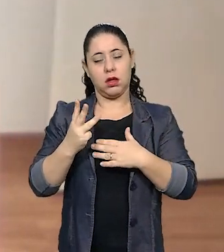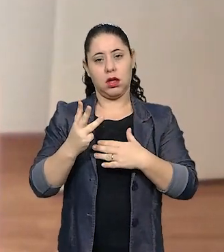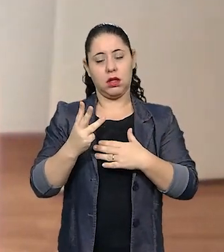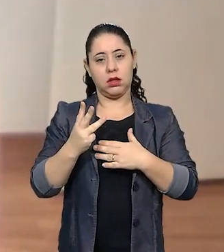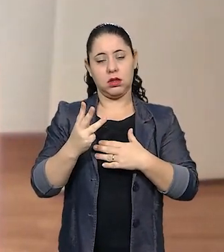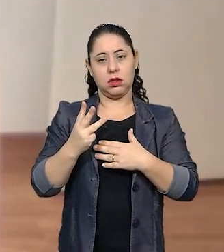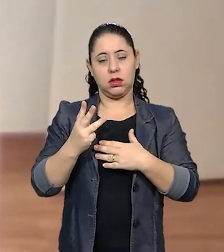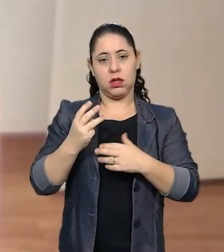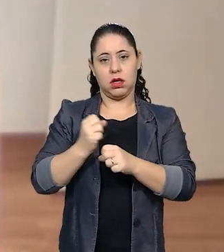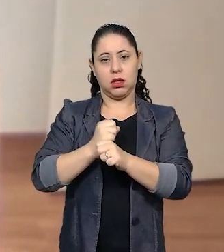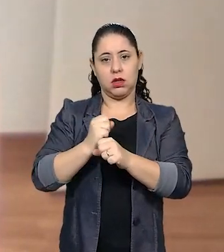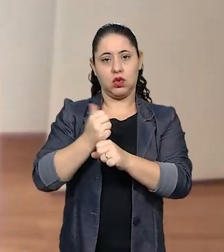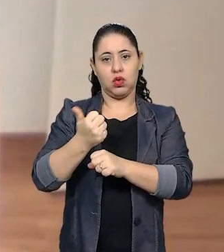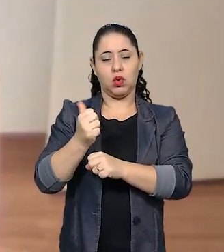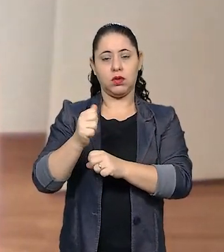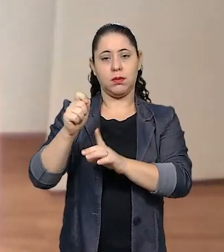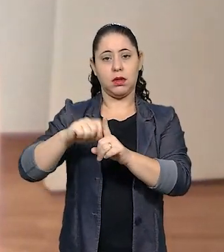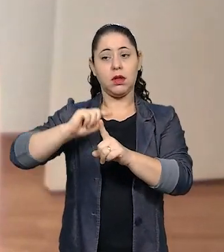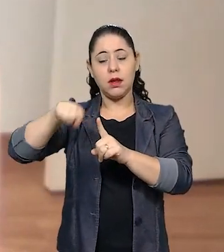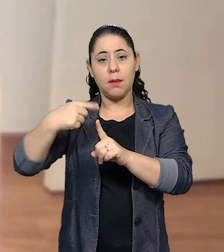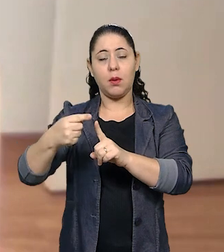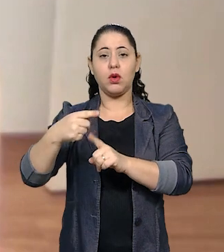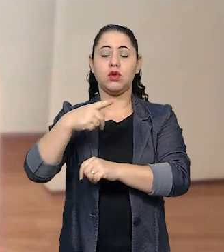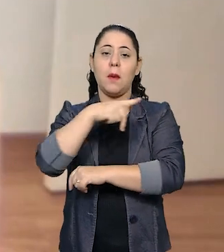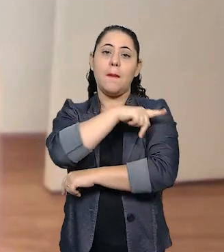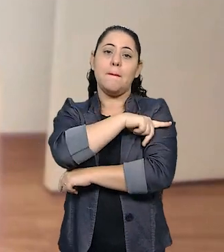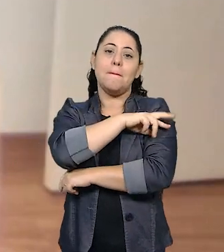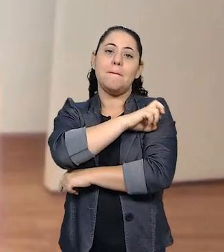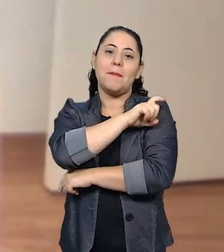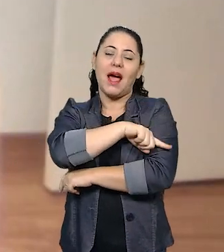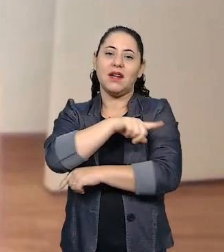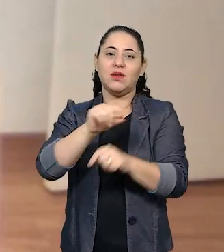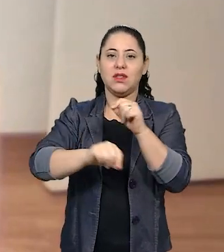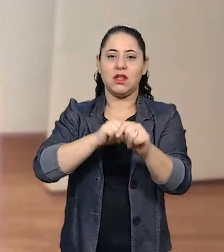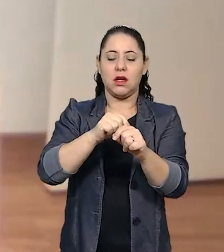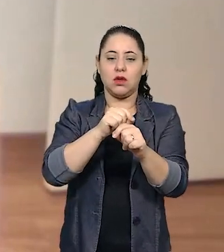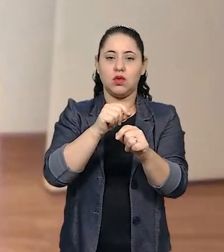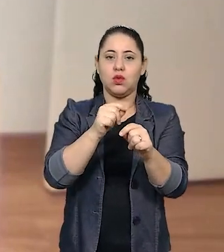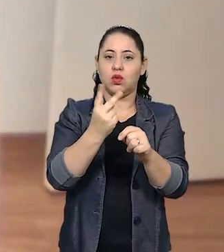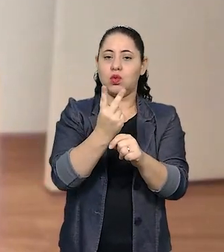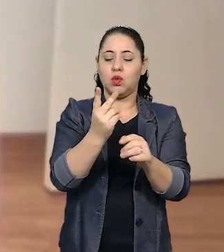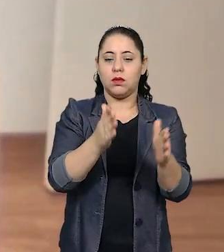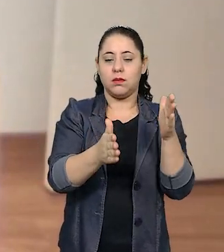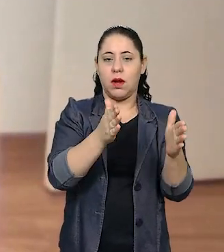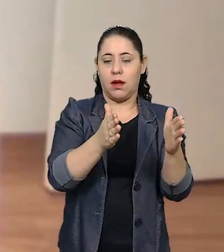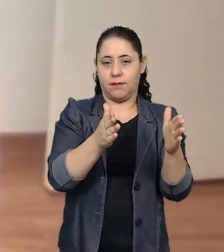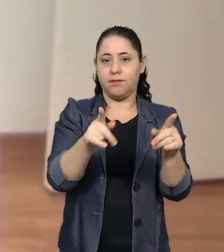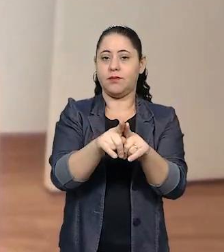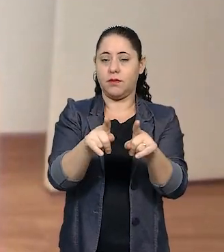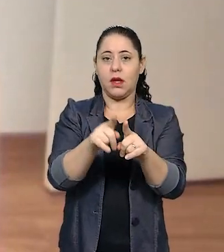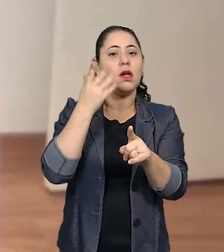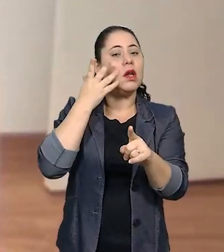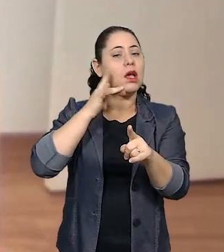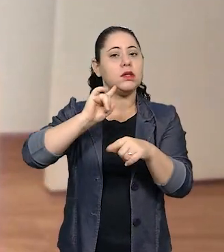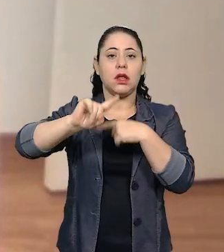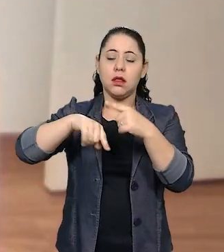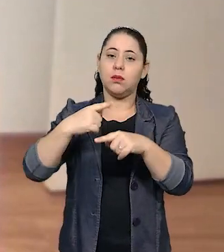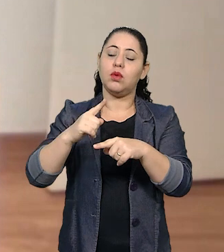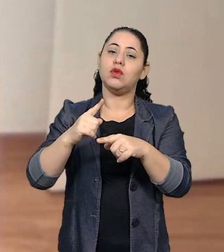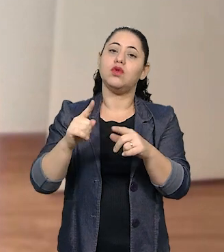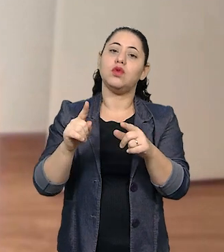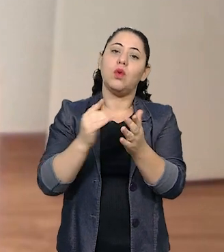de escolarização, né? A creche ela vai desde do 0 anos, né, como a gente pode dizer, até os 3 anos e 11 meses de idade. Na